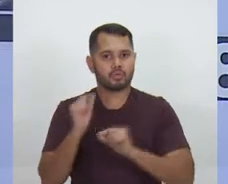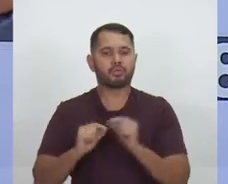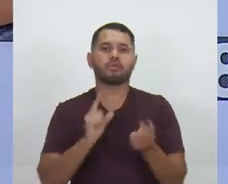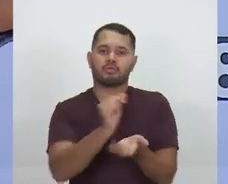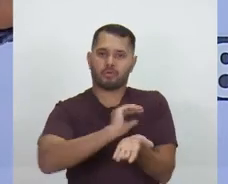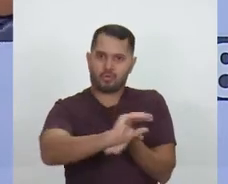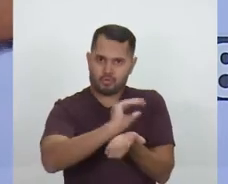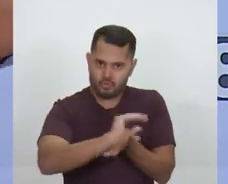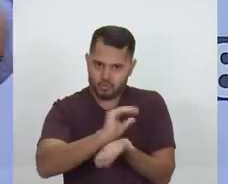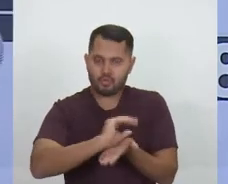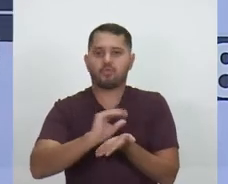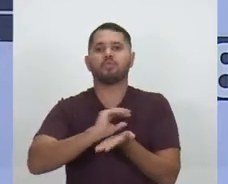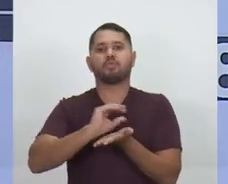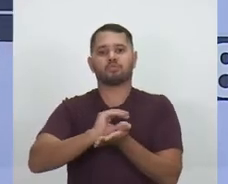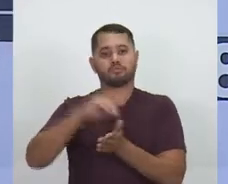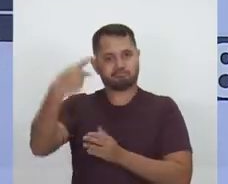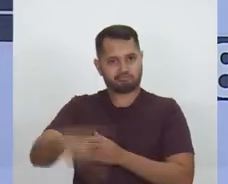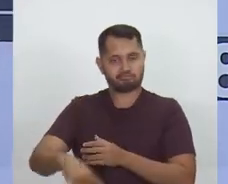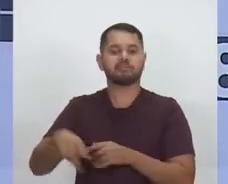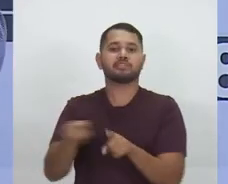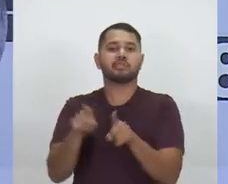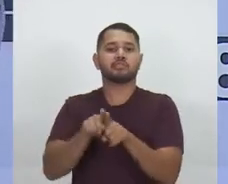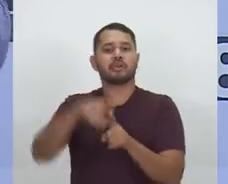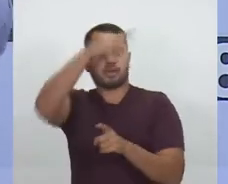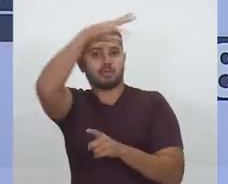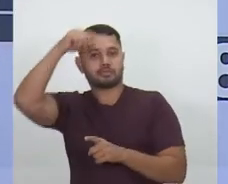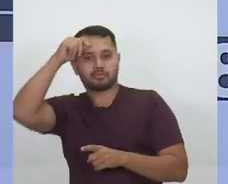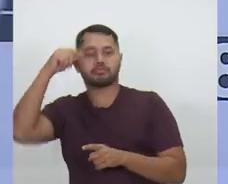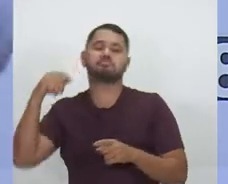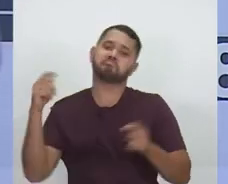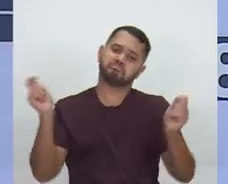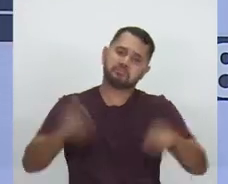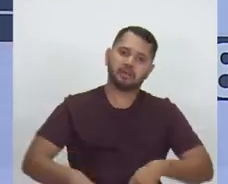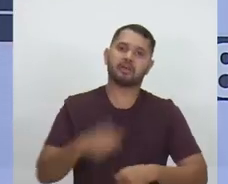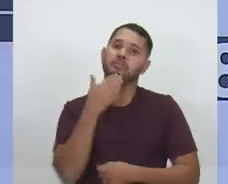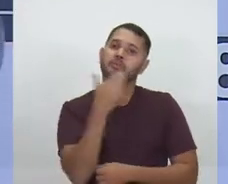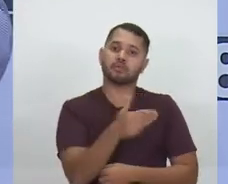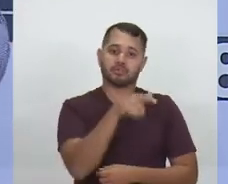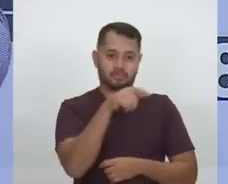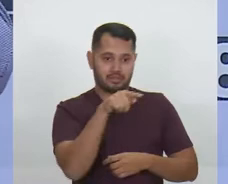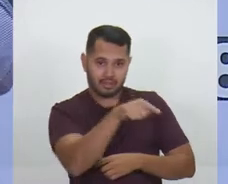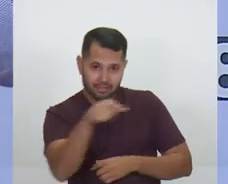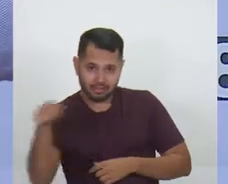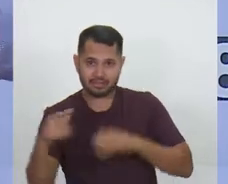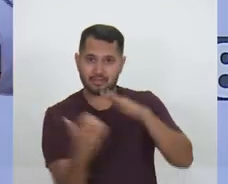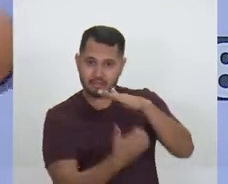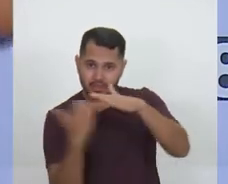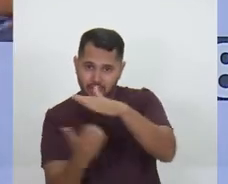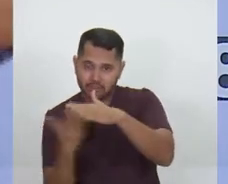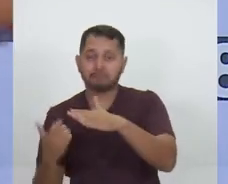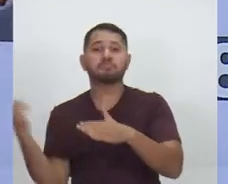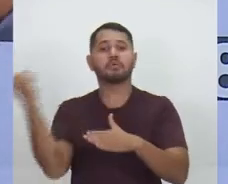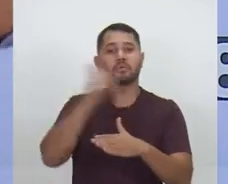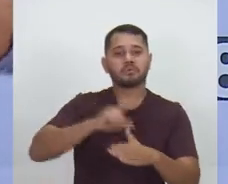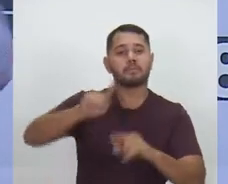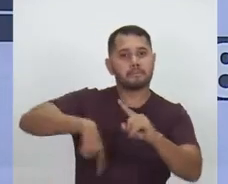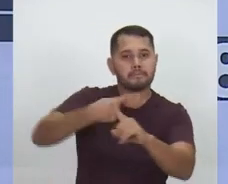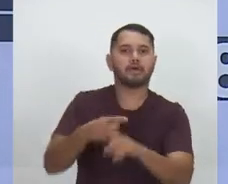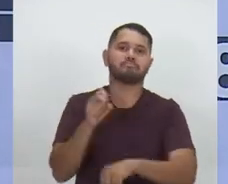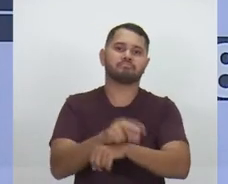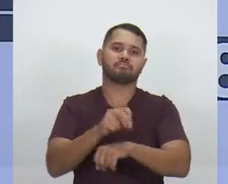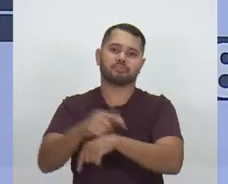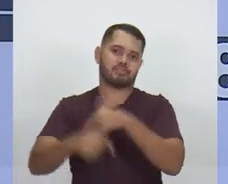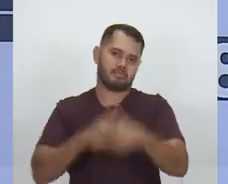desce do custo amazonas e assim possibilitando a essas empresas a oportunidade de ofertar mais vagas de